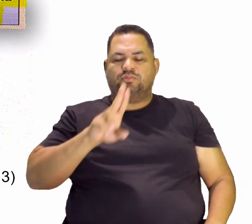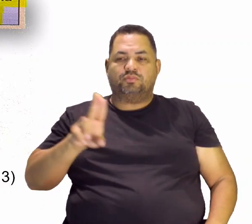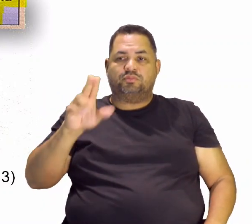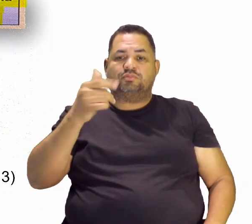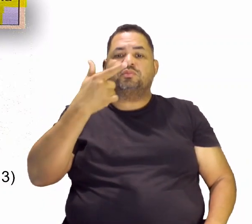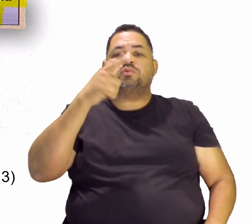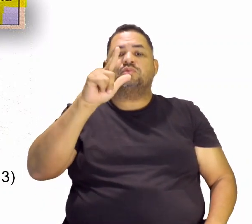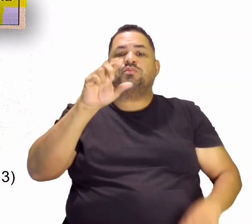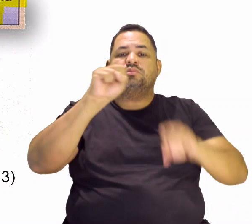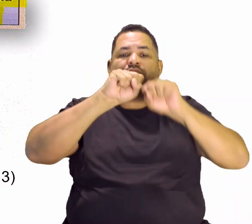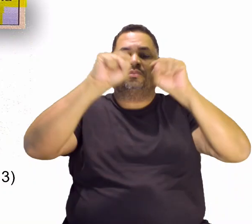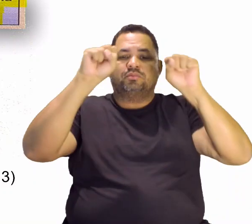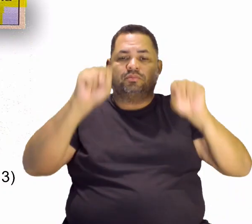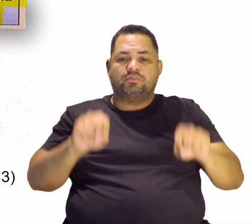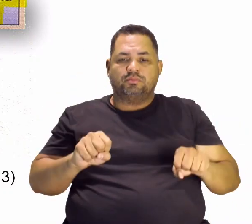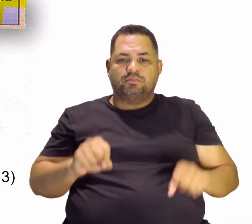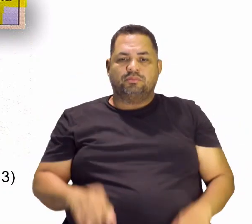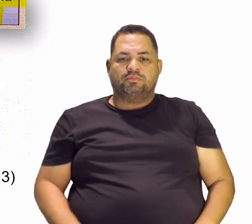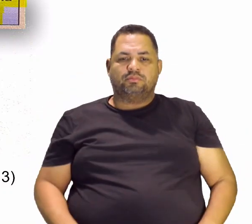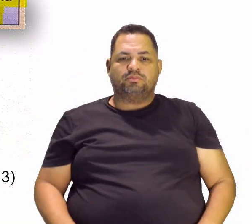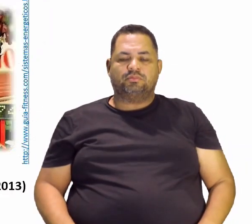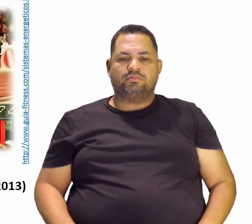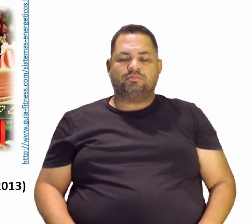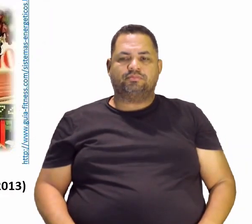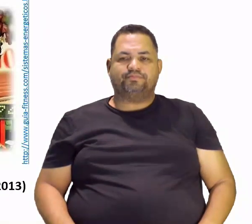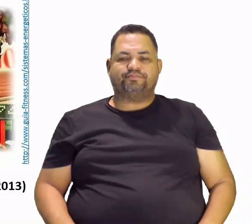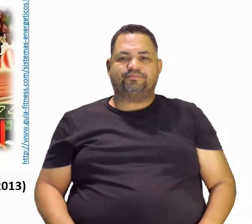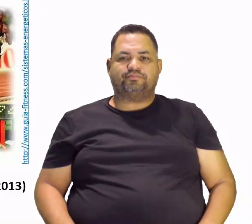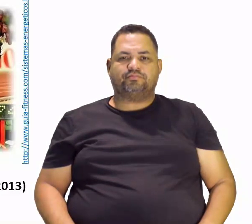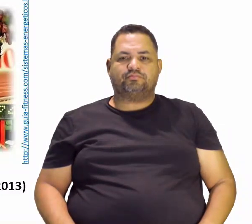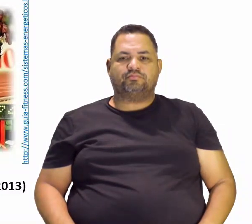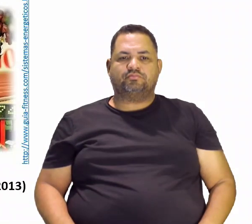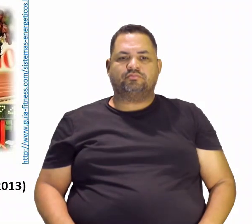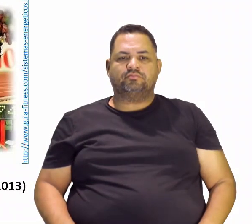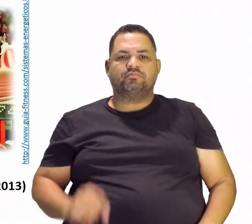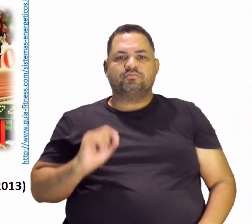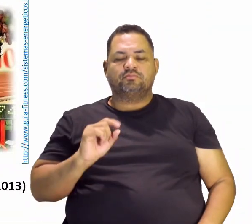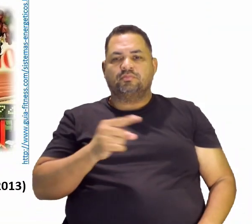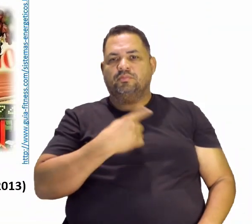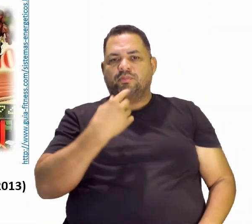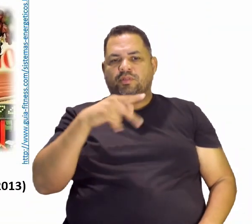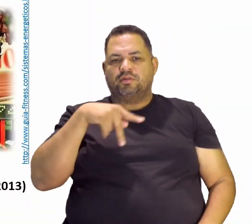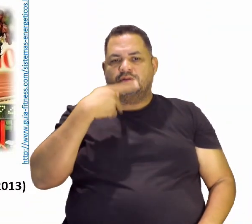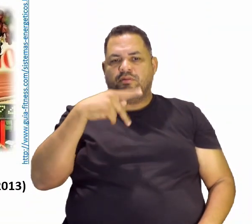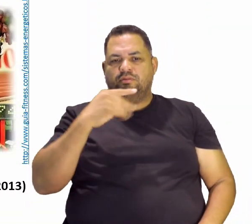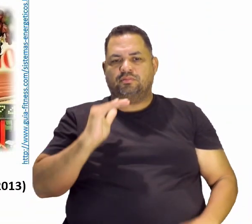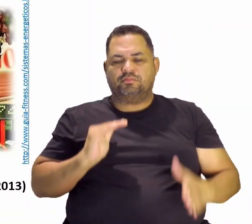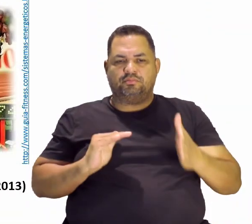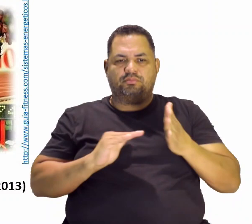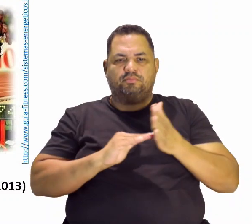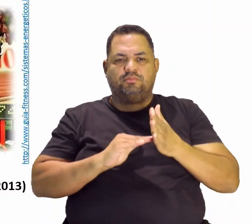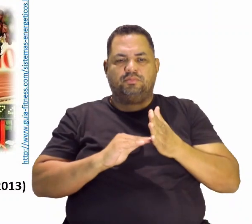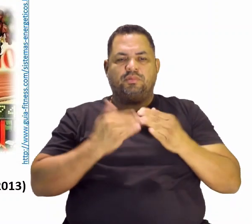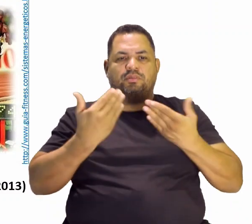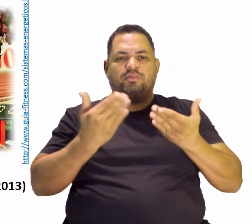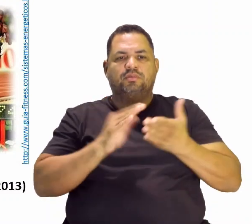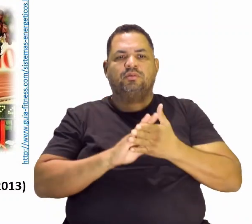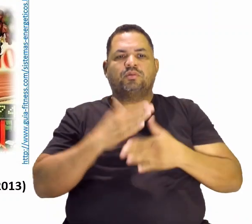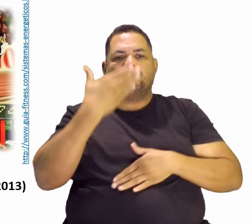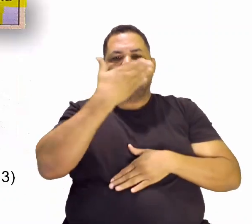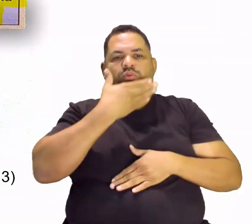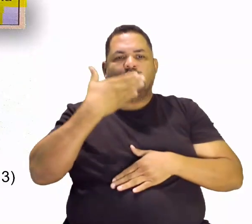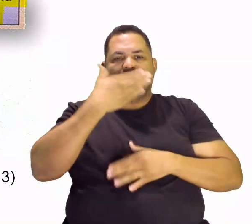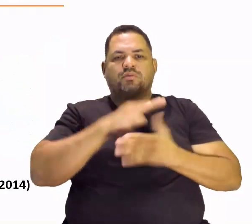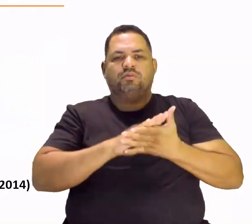outro tipo de demanda, que é essa que a gente falou aqui agora por último, né? Da glicose e do ácido